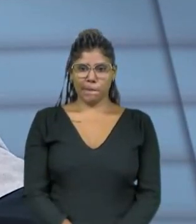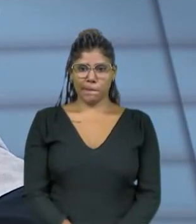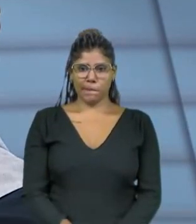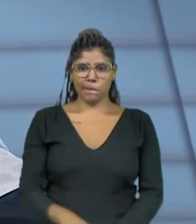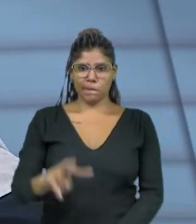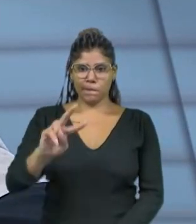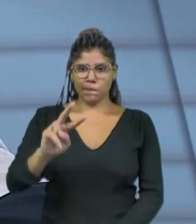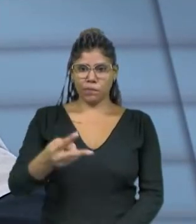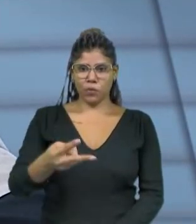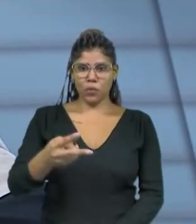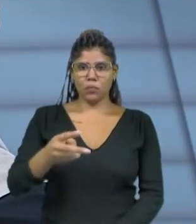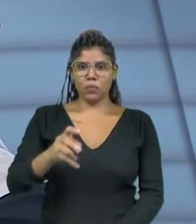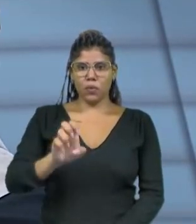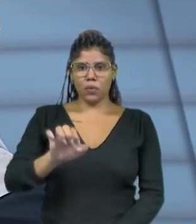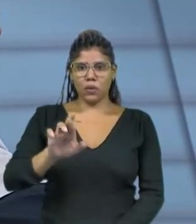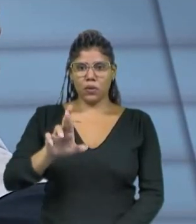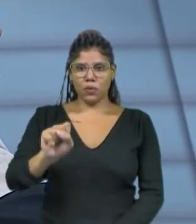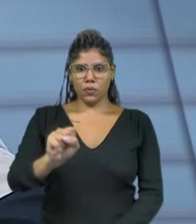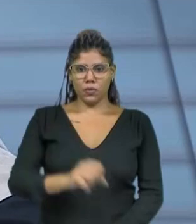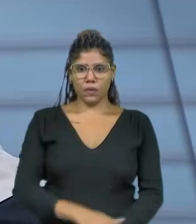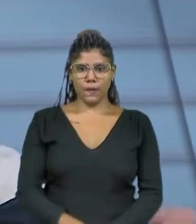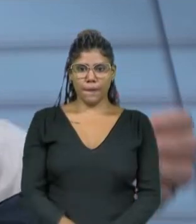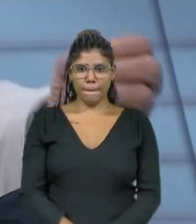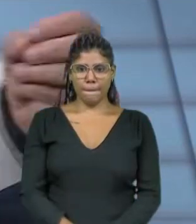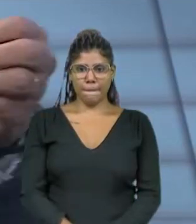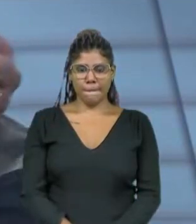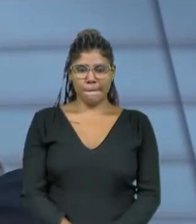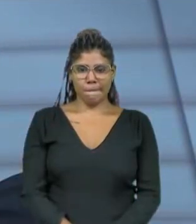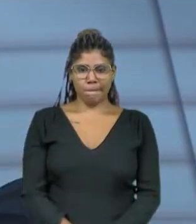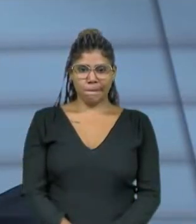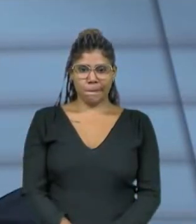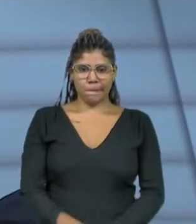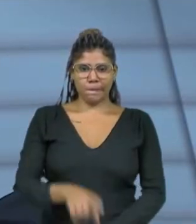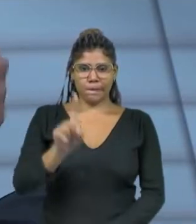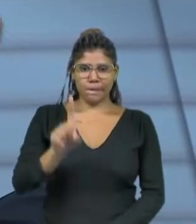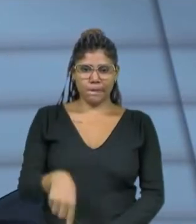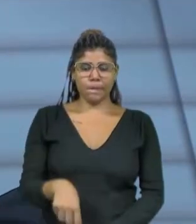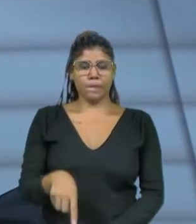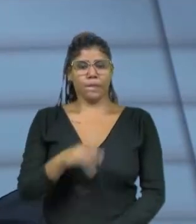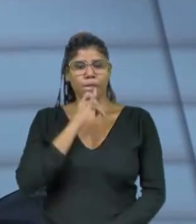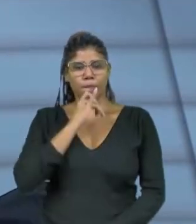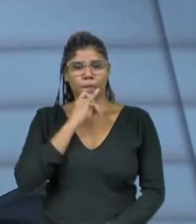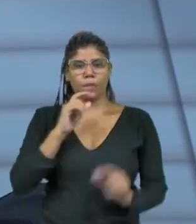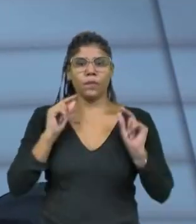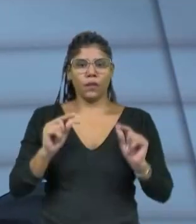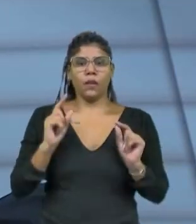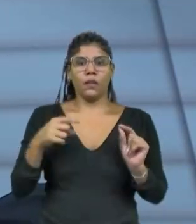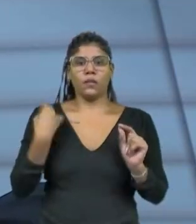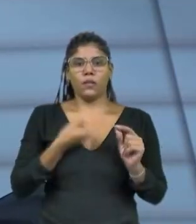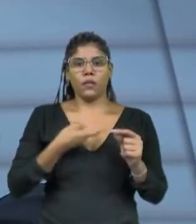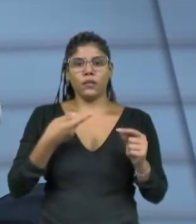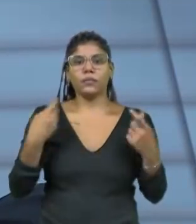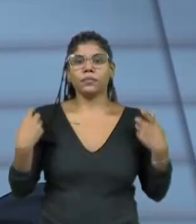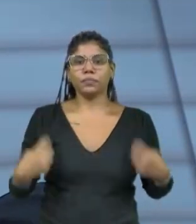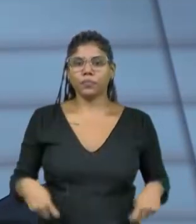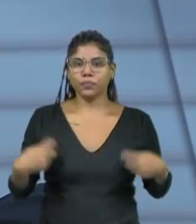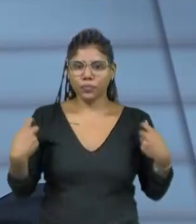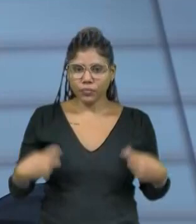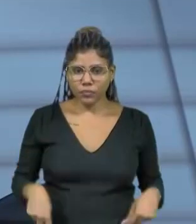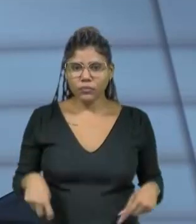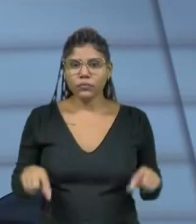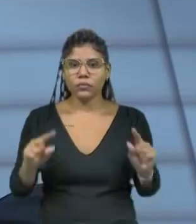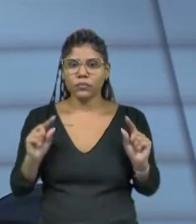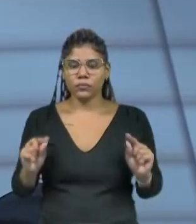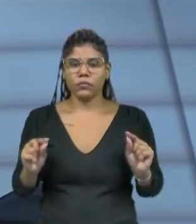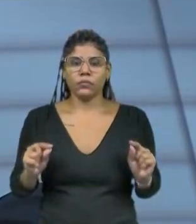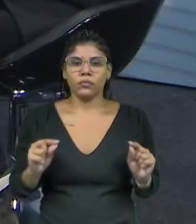2 mil, que já estaria muito bom. Também, né? É muito bom. Então, isso é exemplo de cadeias econômicas que nós temos aqui uma vocação e uma condição